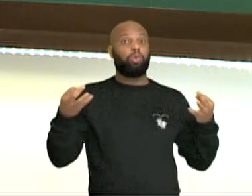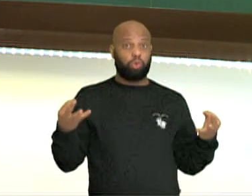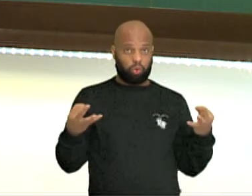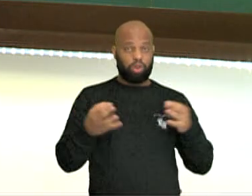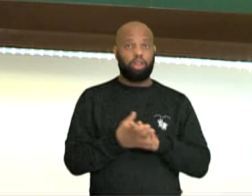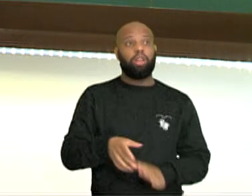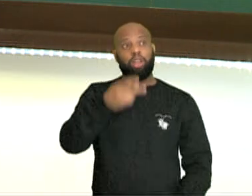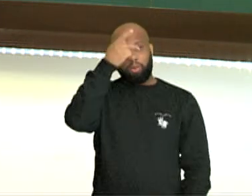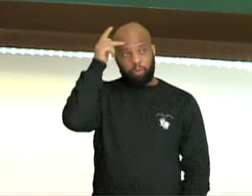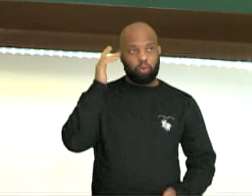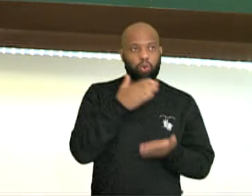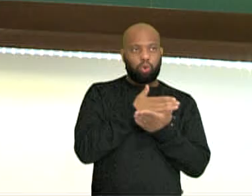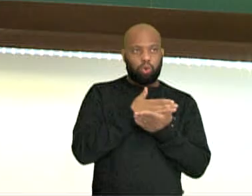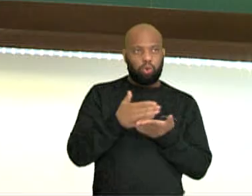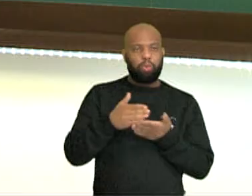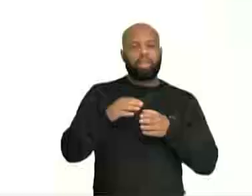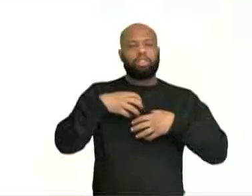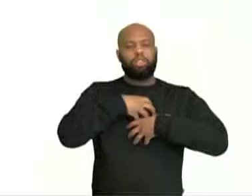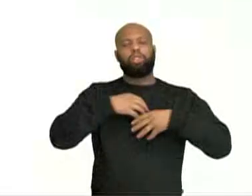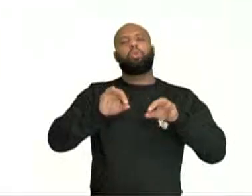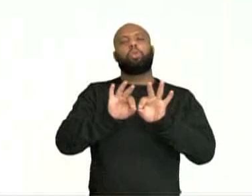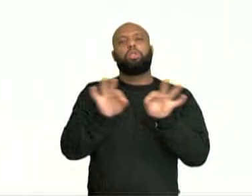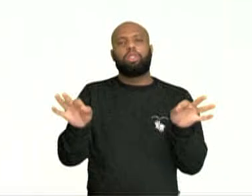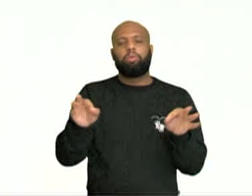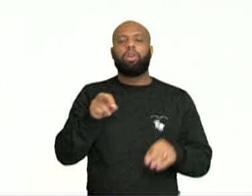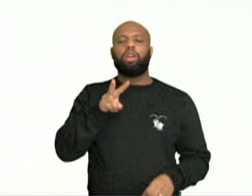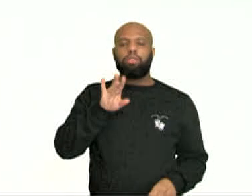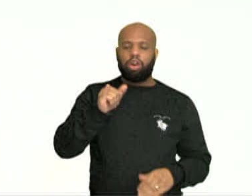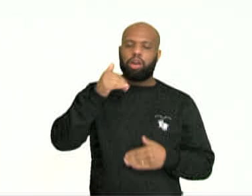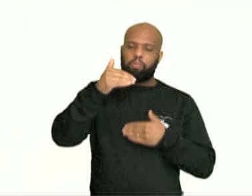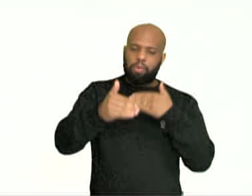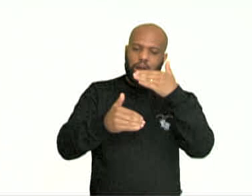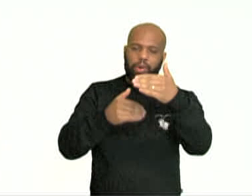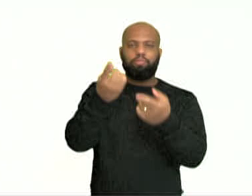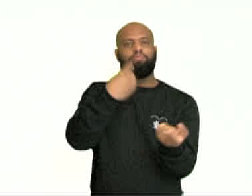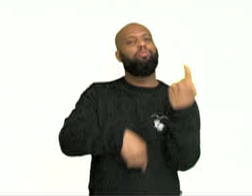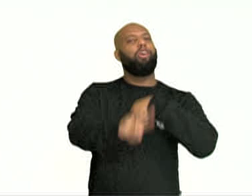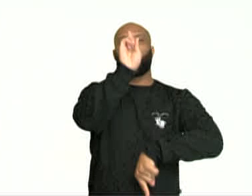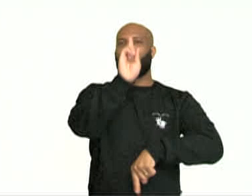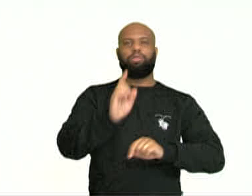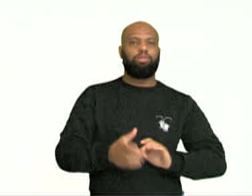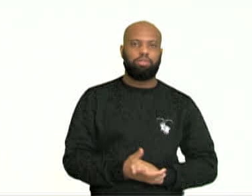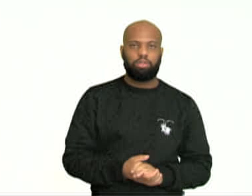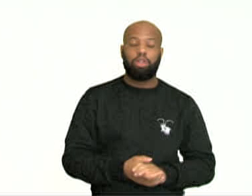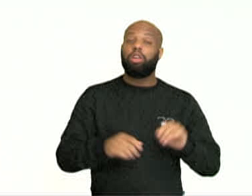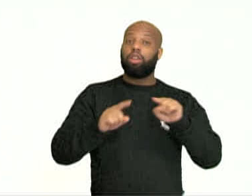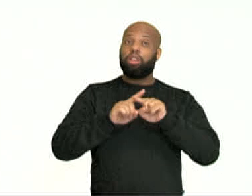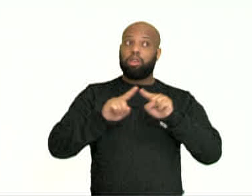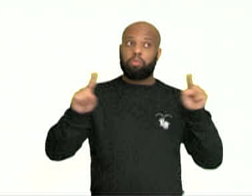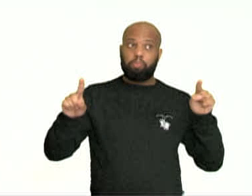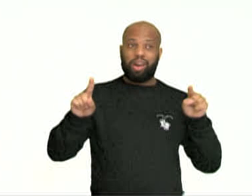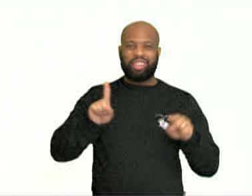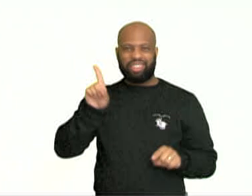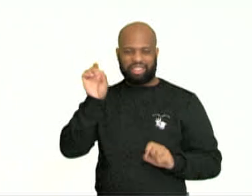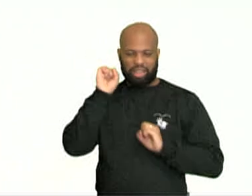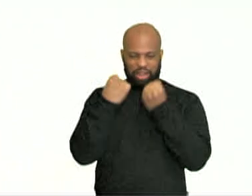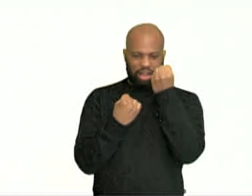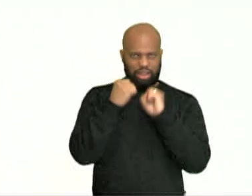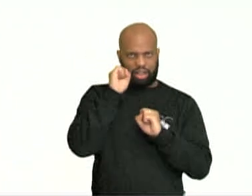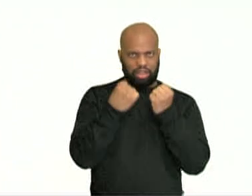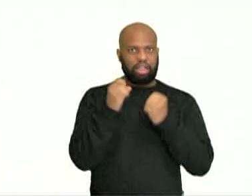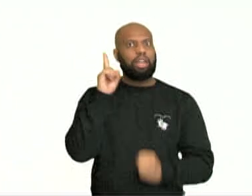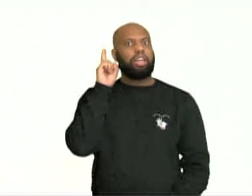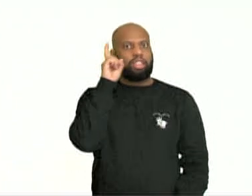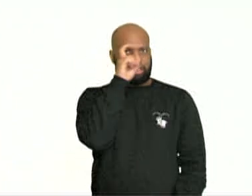praticante começa de uma forma bem simples e vai evoluindo conforme o seu desempenho. Entretanto, os exercícios são bem puxados